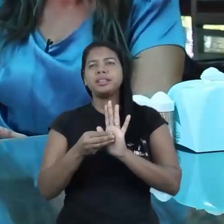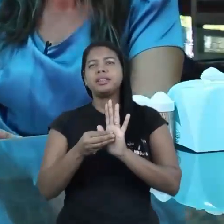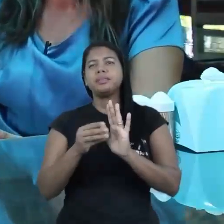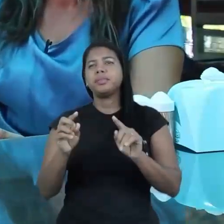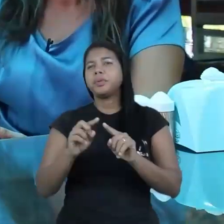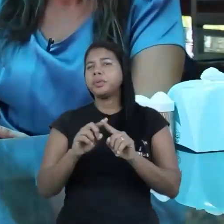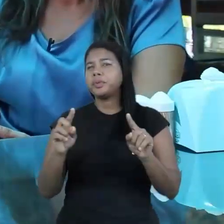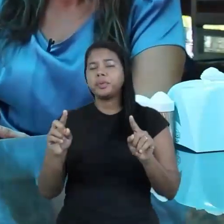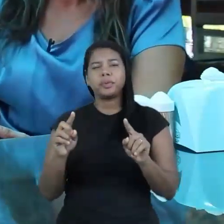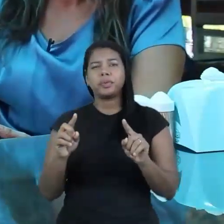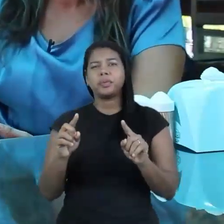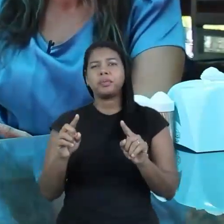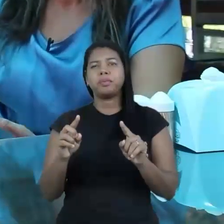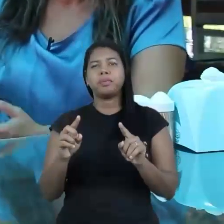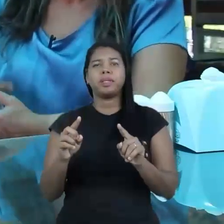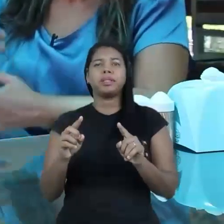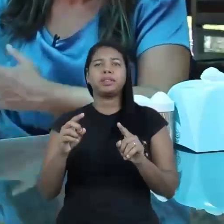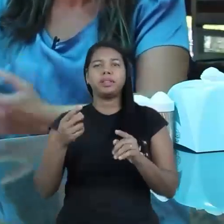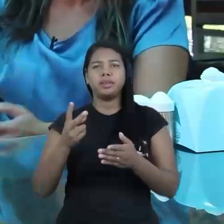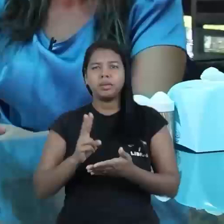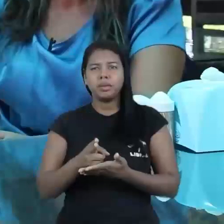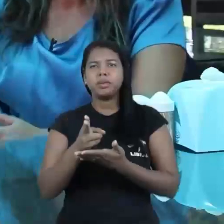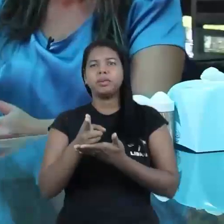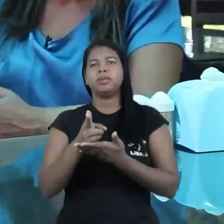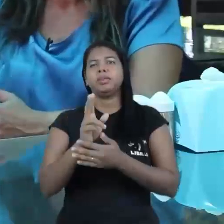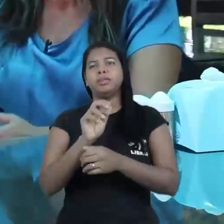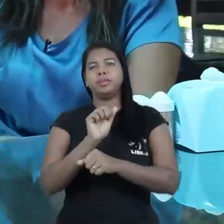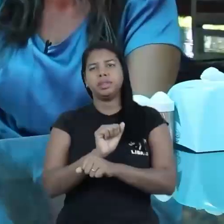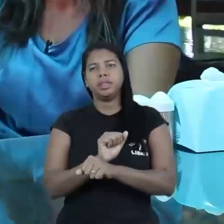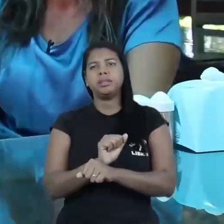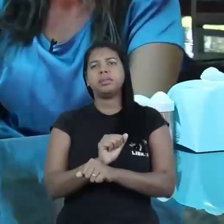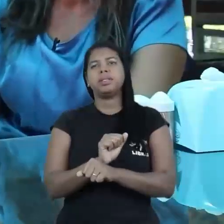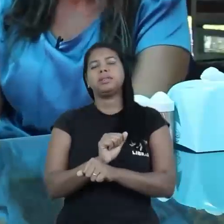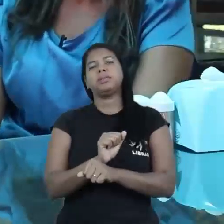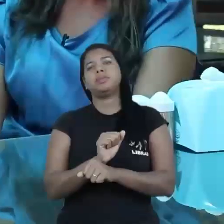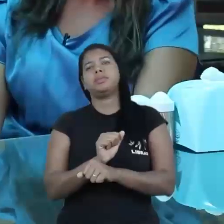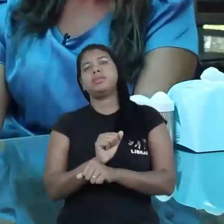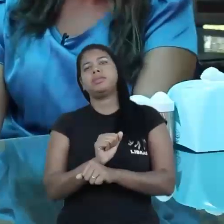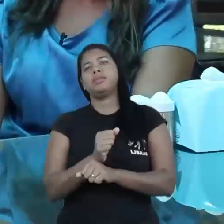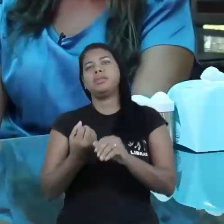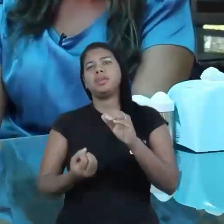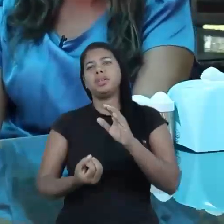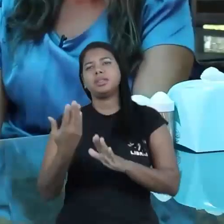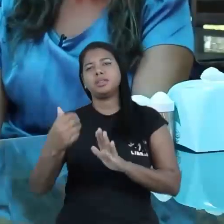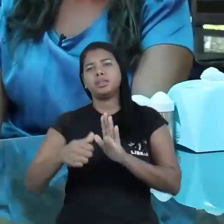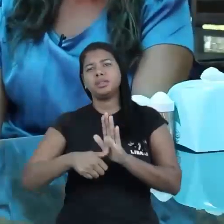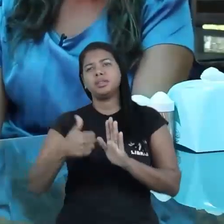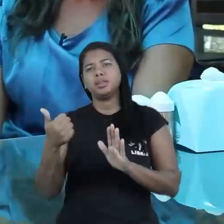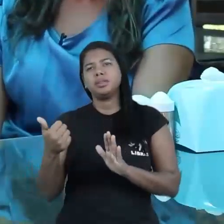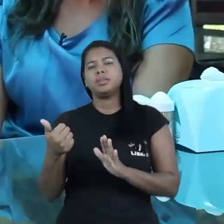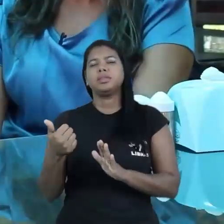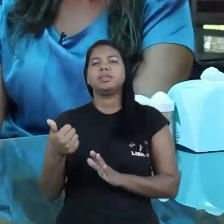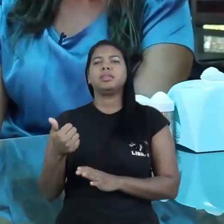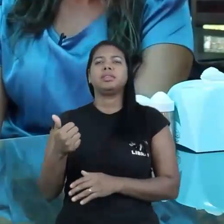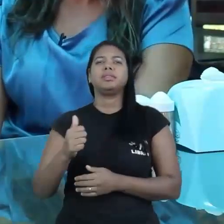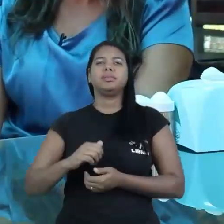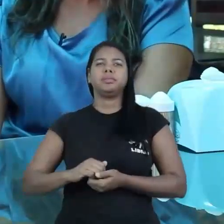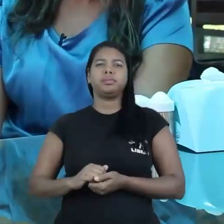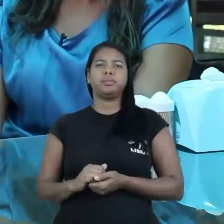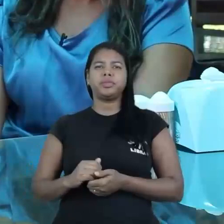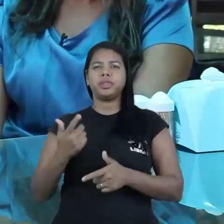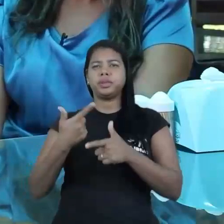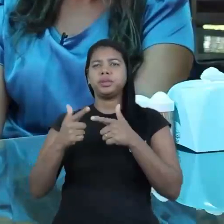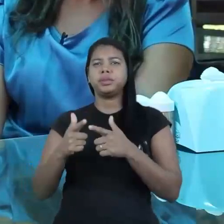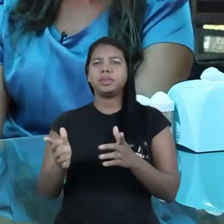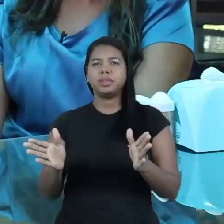não amarrou o contrato, né? Não. E aí foi onde surgiu os primeiros problemas, né? Foi onde surgiu a primeira queda. A primeira queda. Tivemos que fechar o